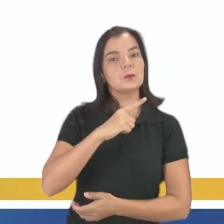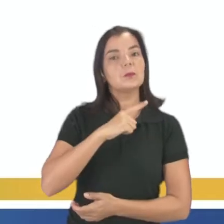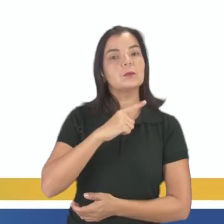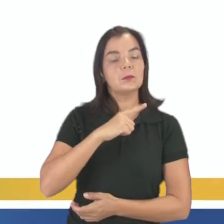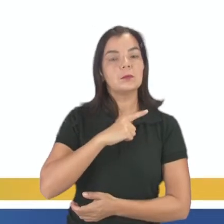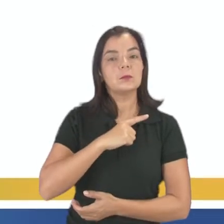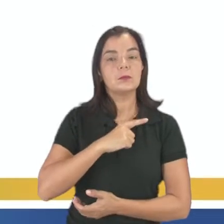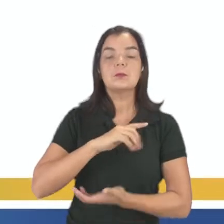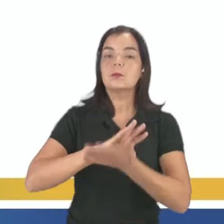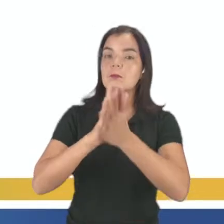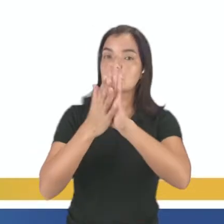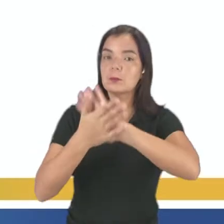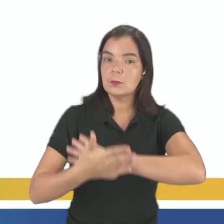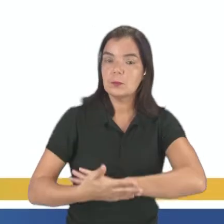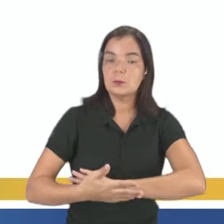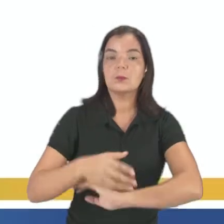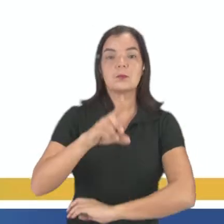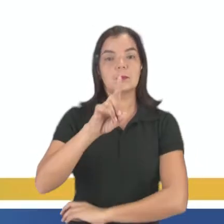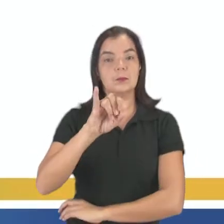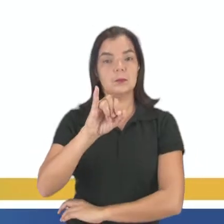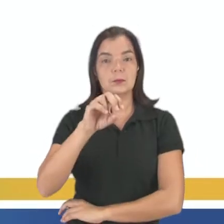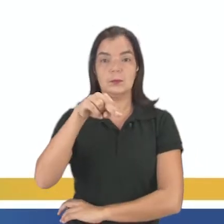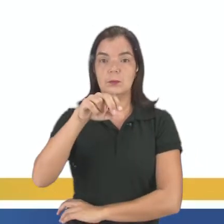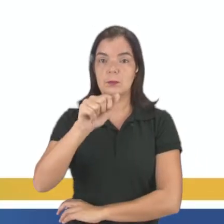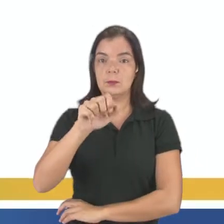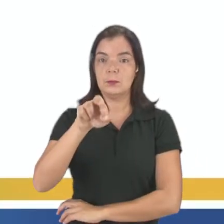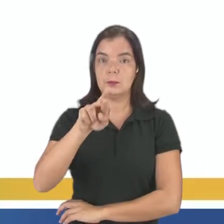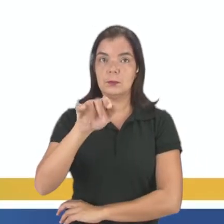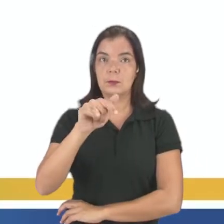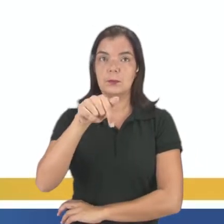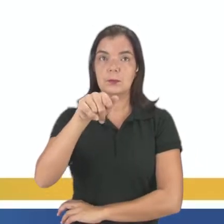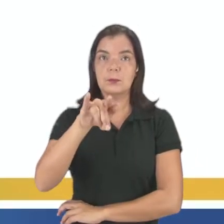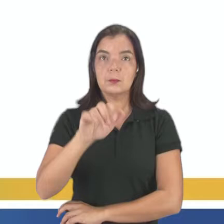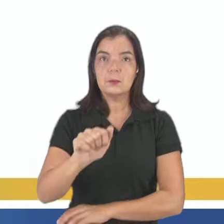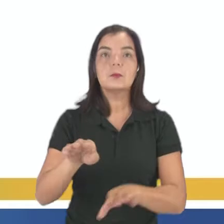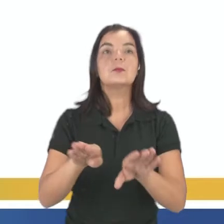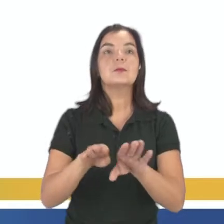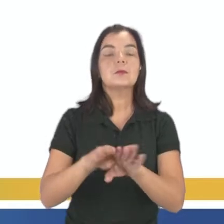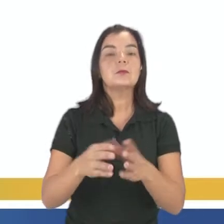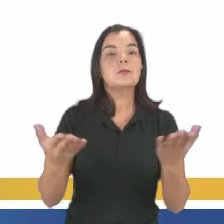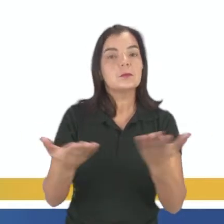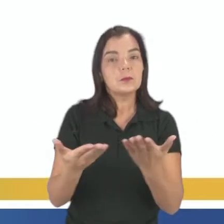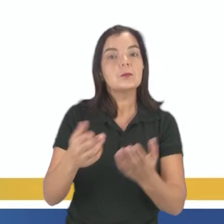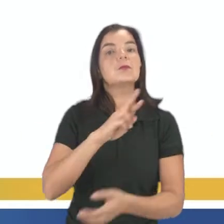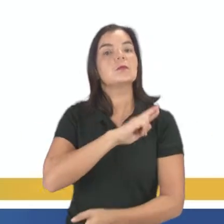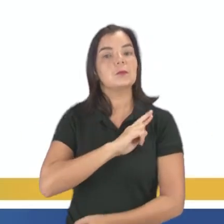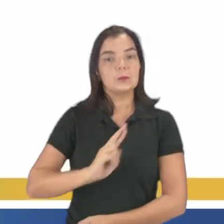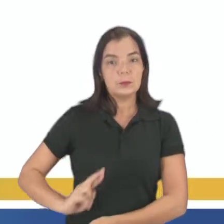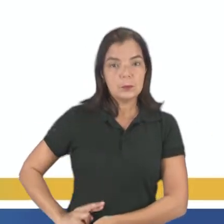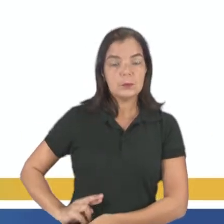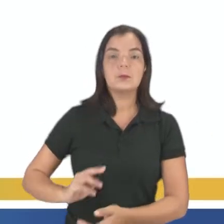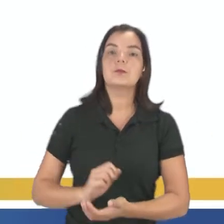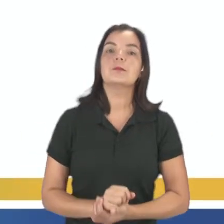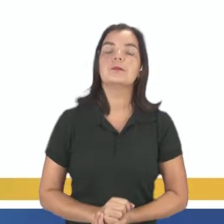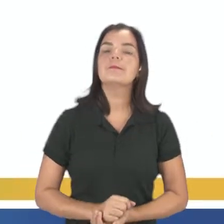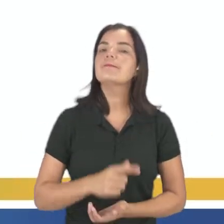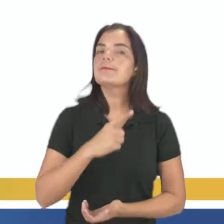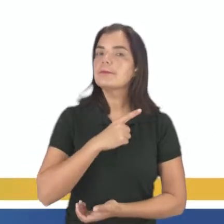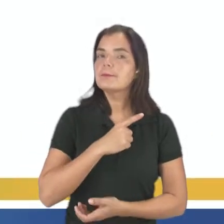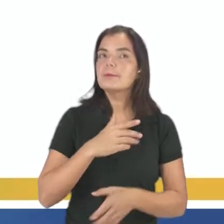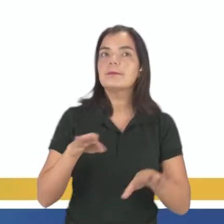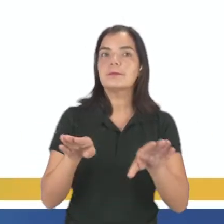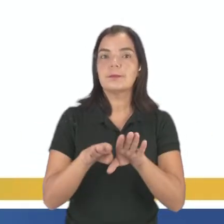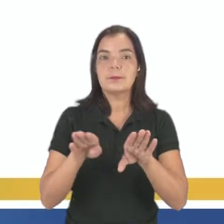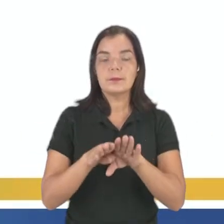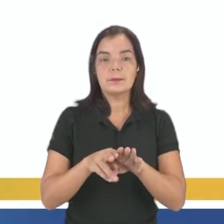da dinastia, né? Da dinastia Qing. Então a gente tem agora uma república, né? E a gente tem